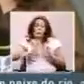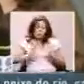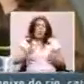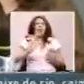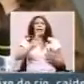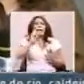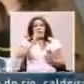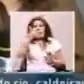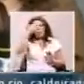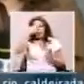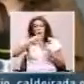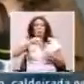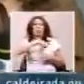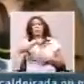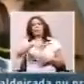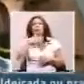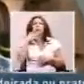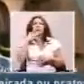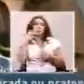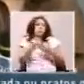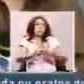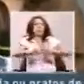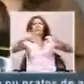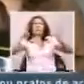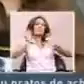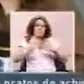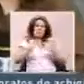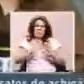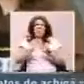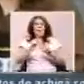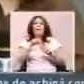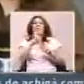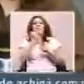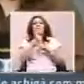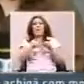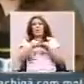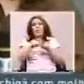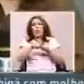impere, Andreia Neves, e que não tenha que se seguir o exemplo da França. Muito obrigada.